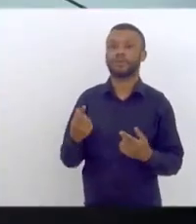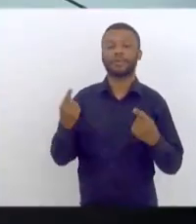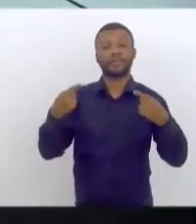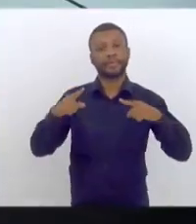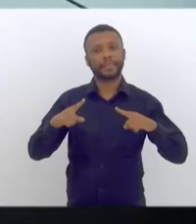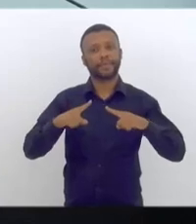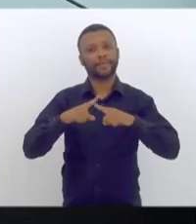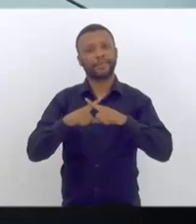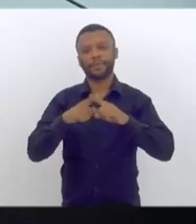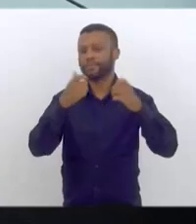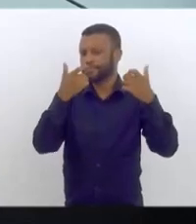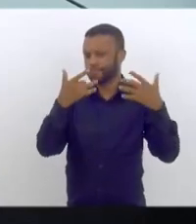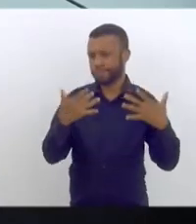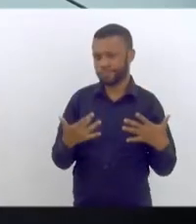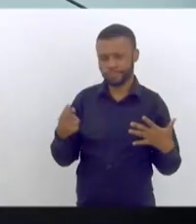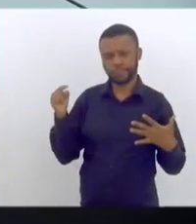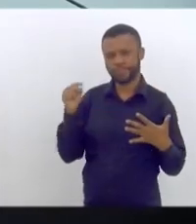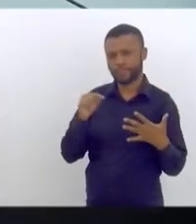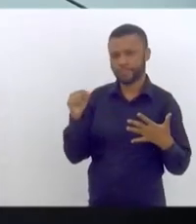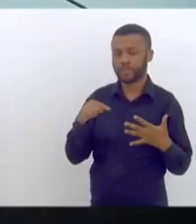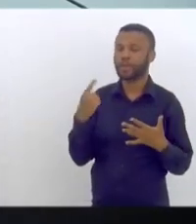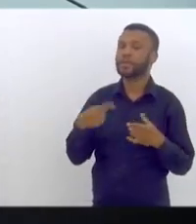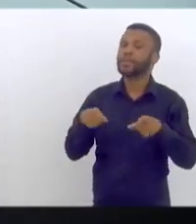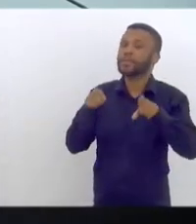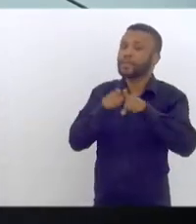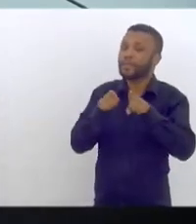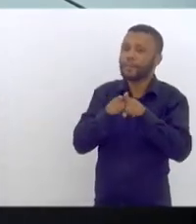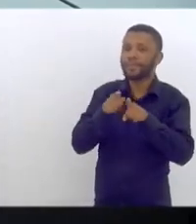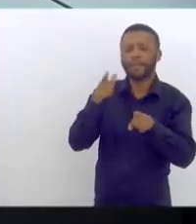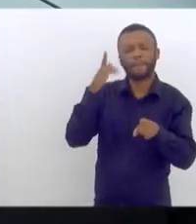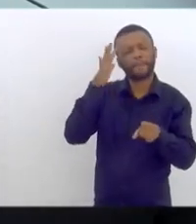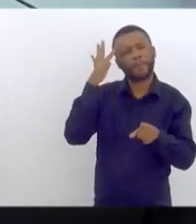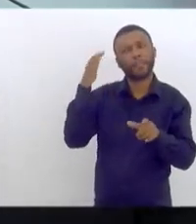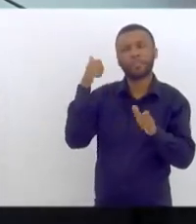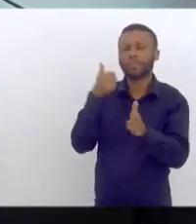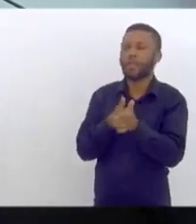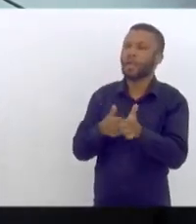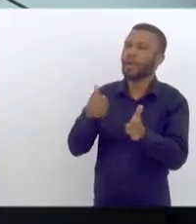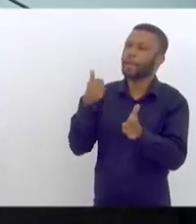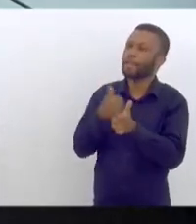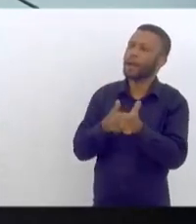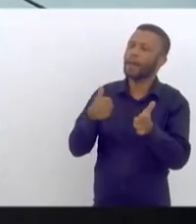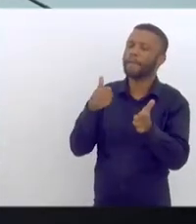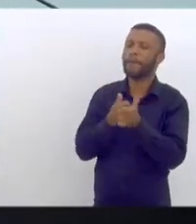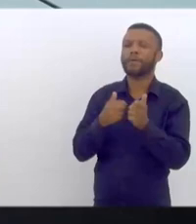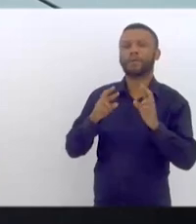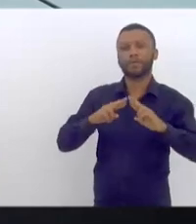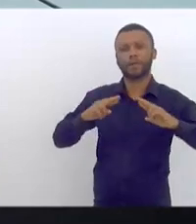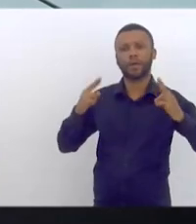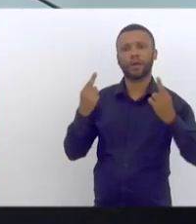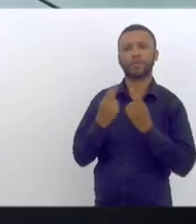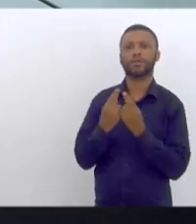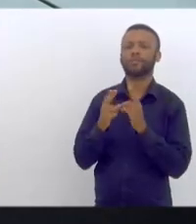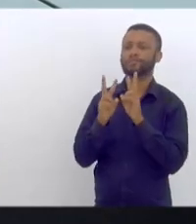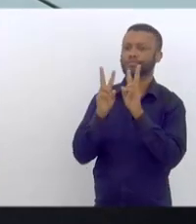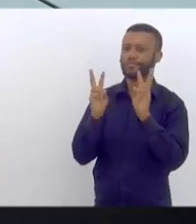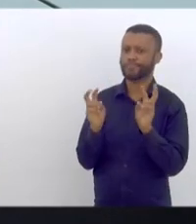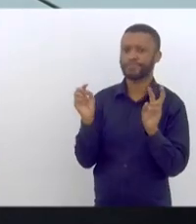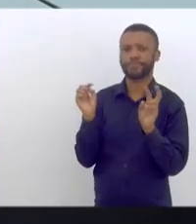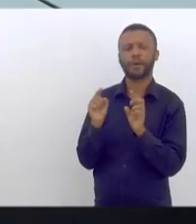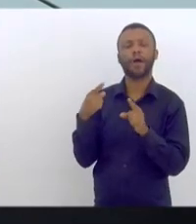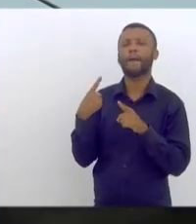desafio aí que o senhor mencionou a gente também ficou quebrando a cabeça né na nossa reunião prévia quanto ao tema porque